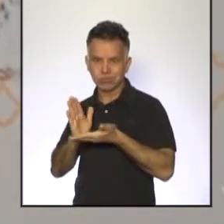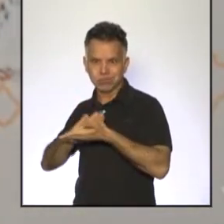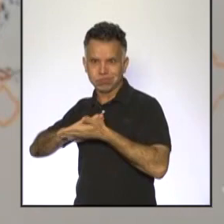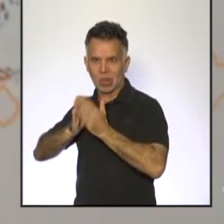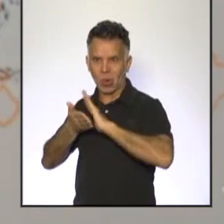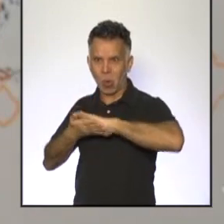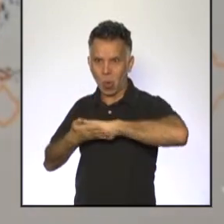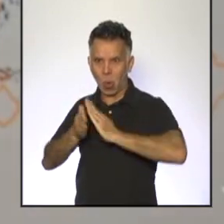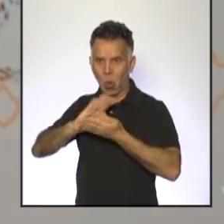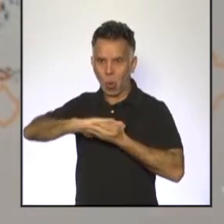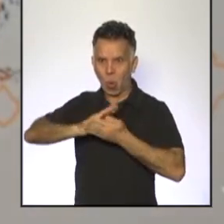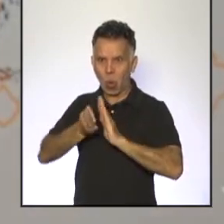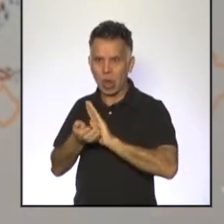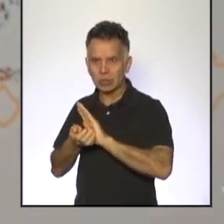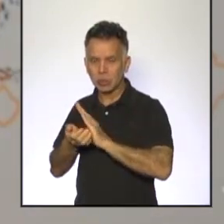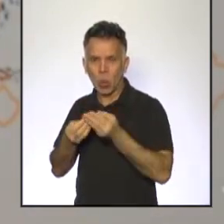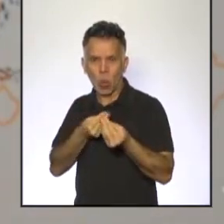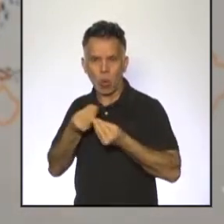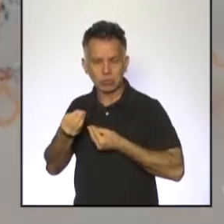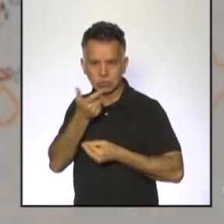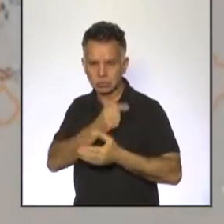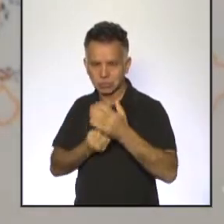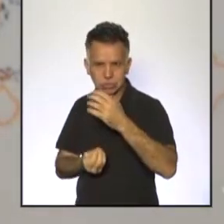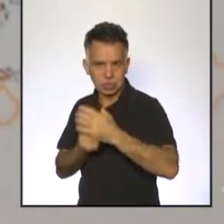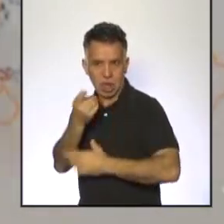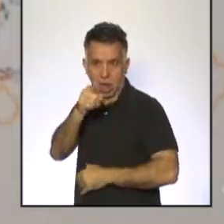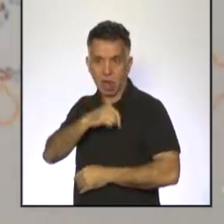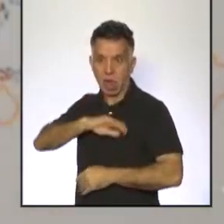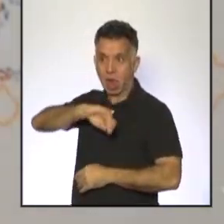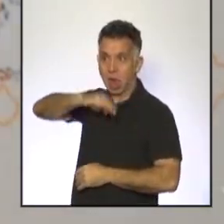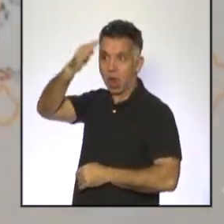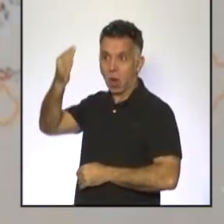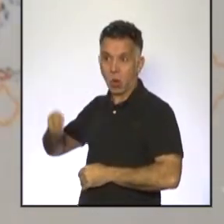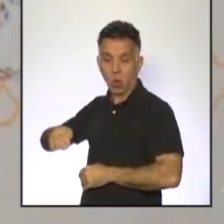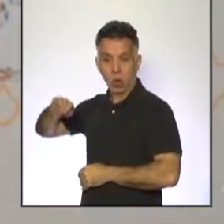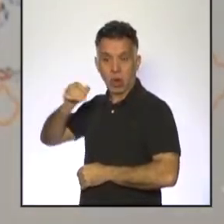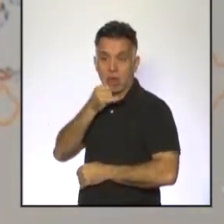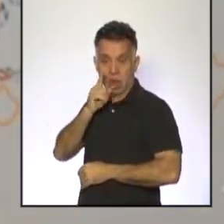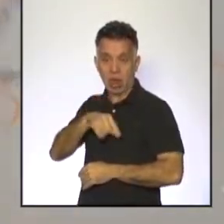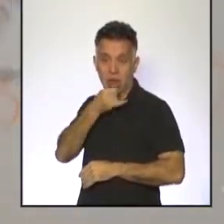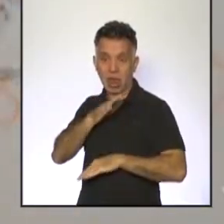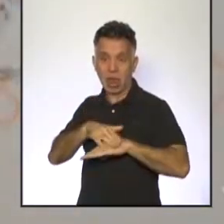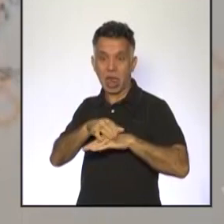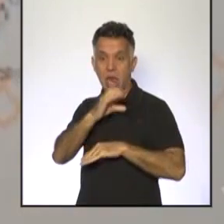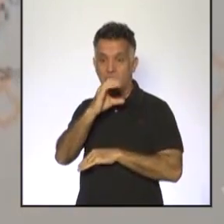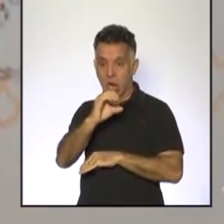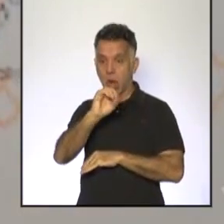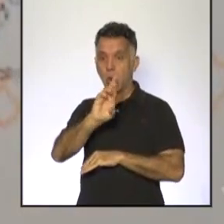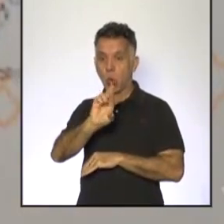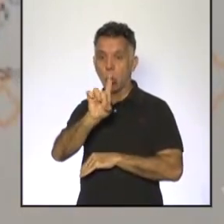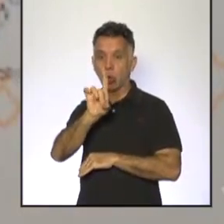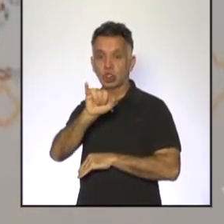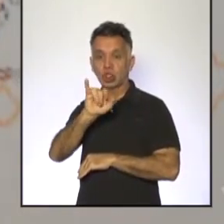dessa montanha é qual? A origem dessa montanha, chamada Cordilheira dos Andes, é o dobramento gerado